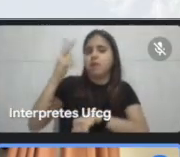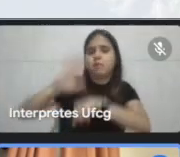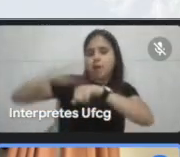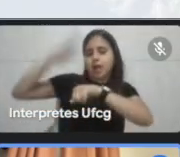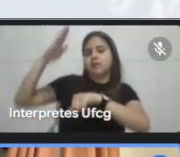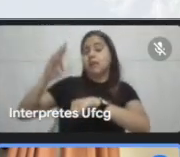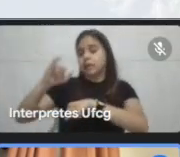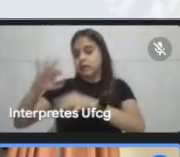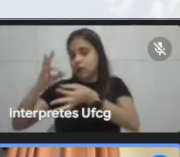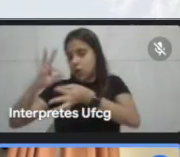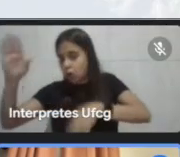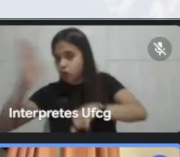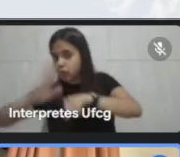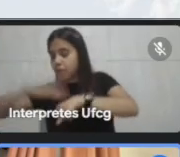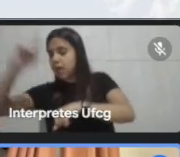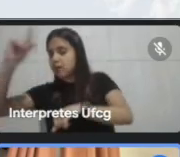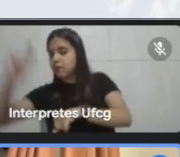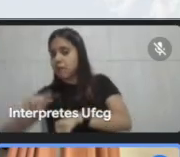Então, deixa